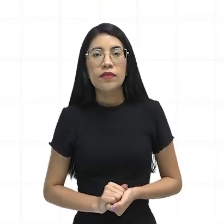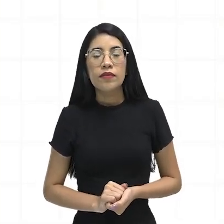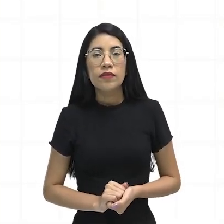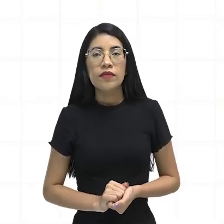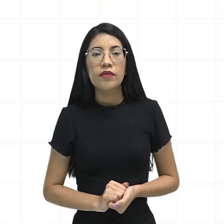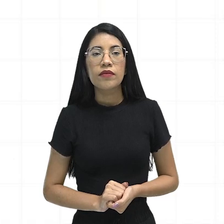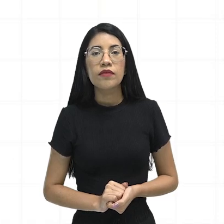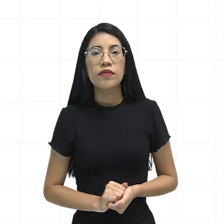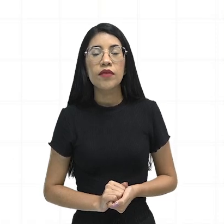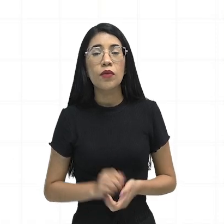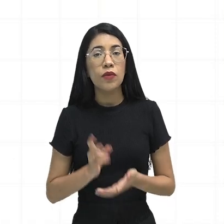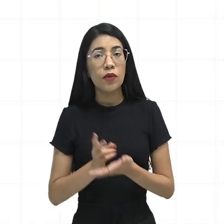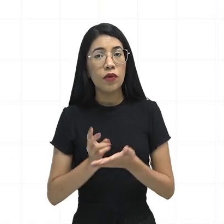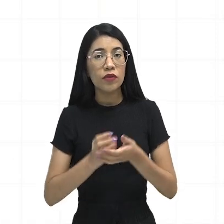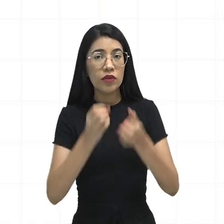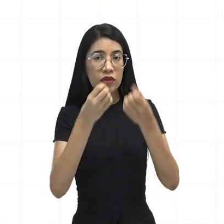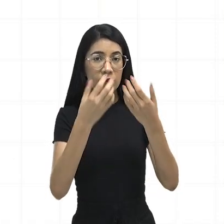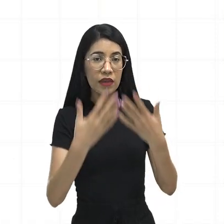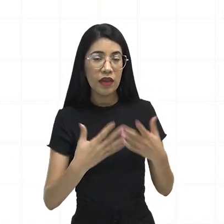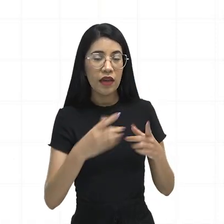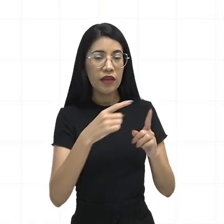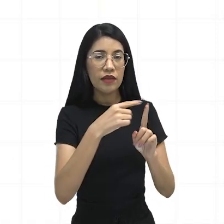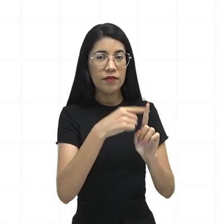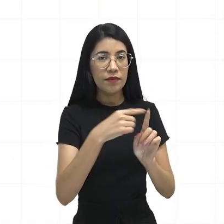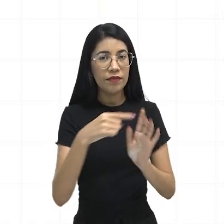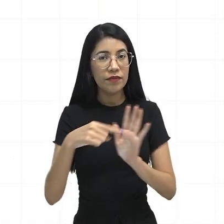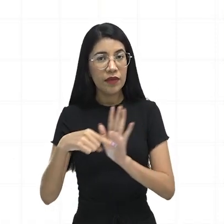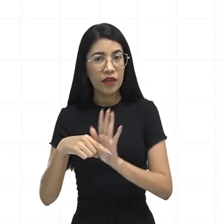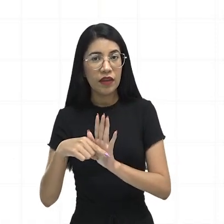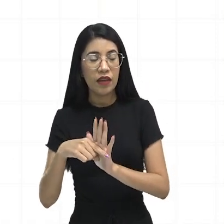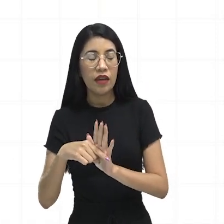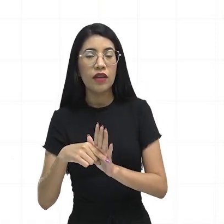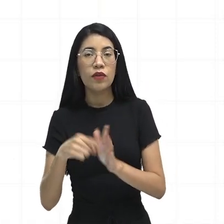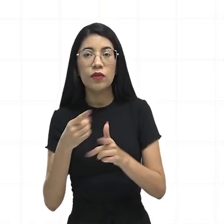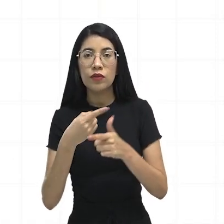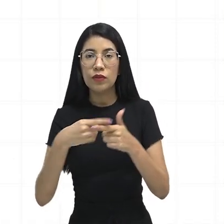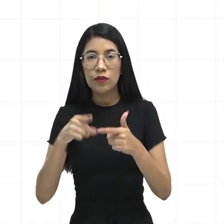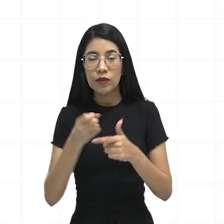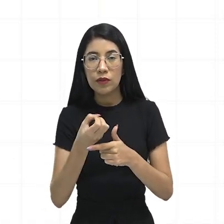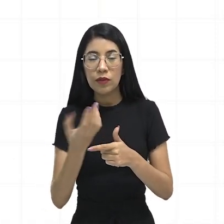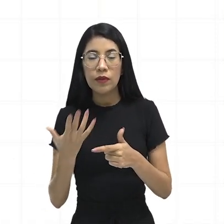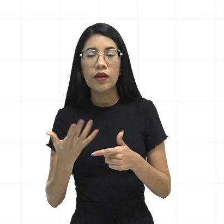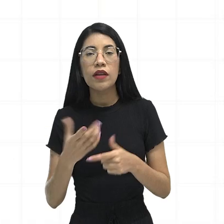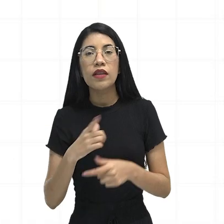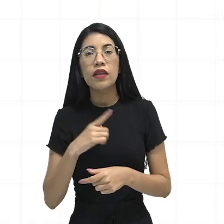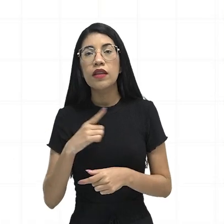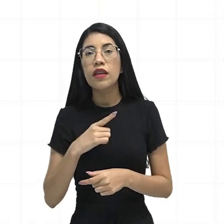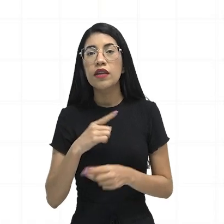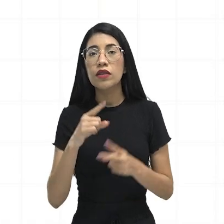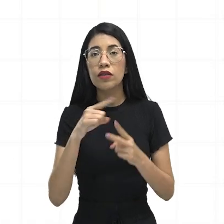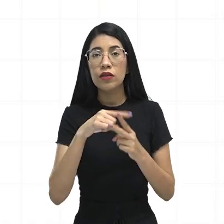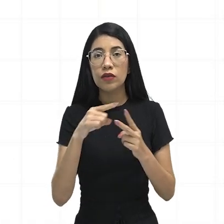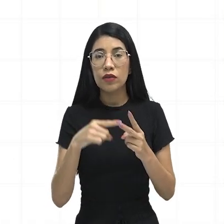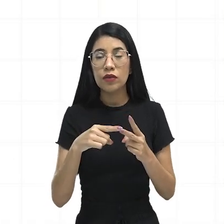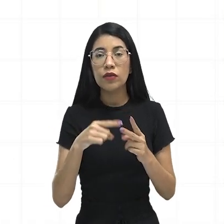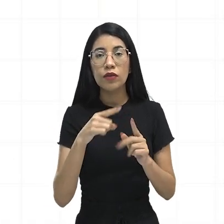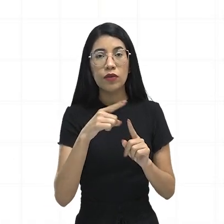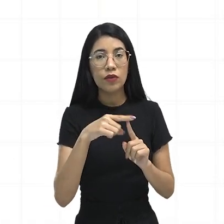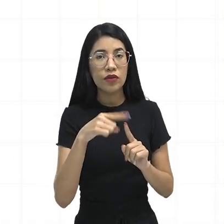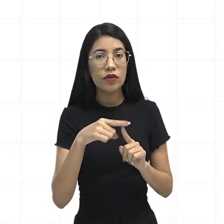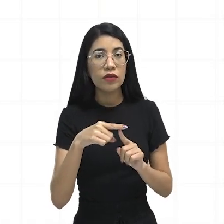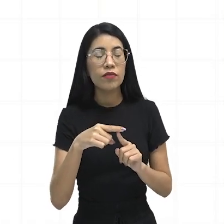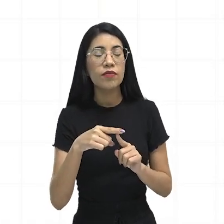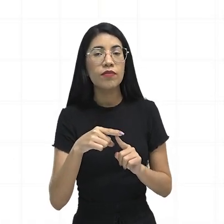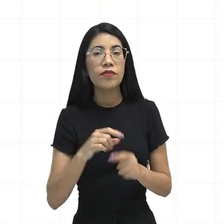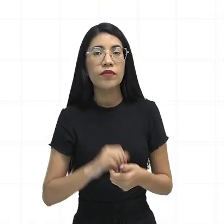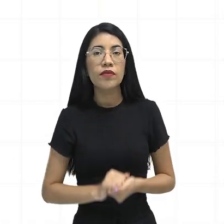Beleza, falando ainda então de adição e subtração de números racionais, a gente tem dois tipos deles.